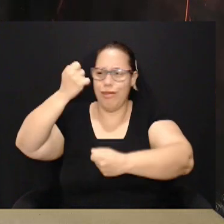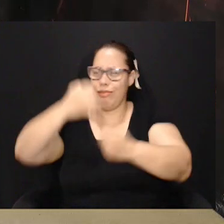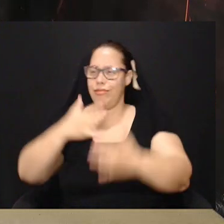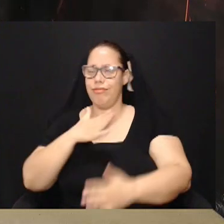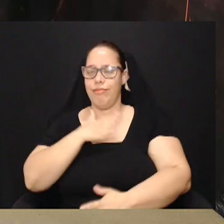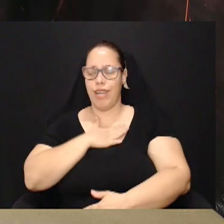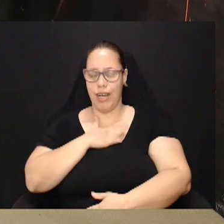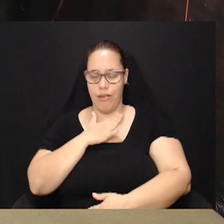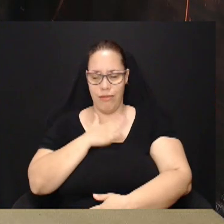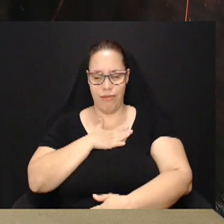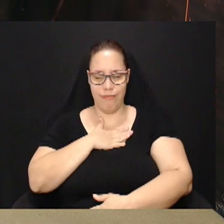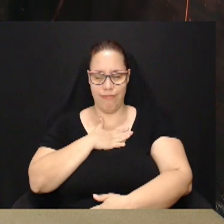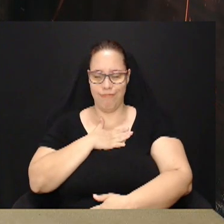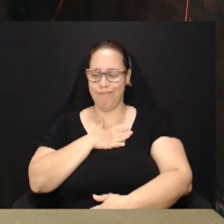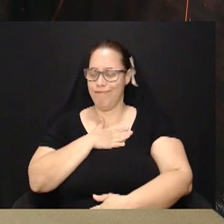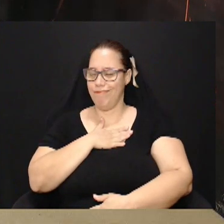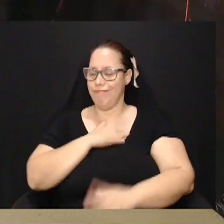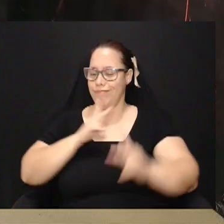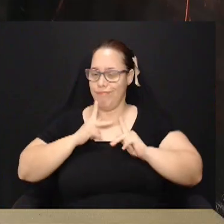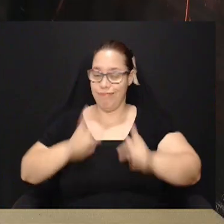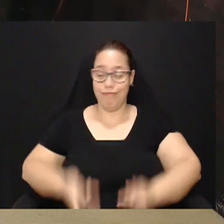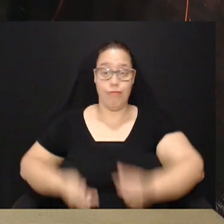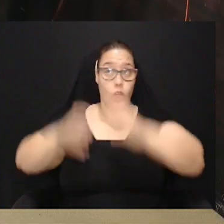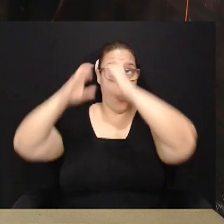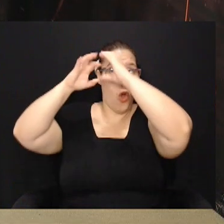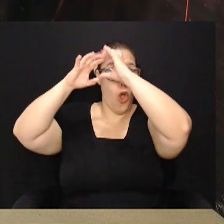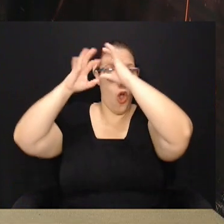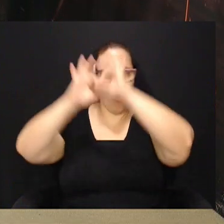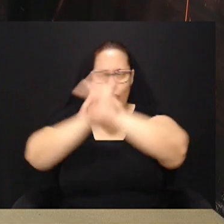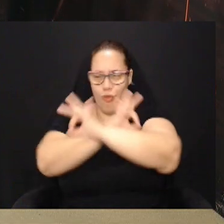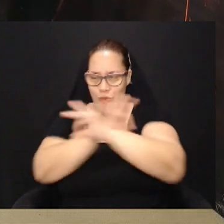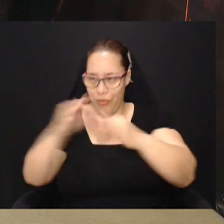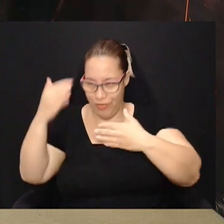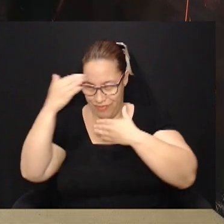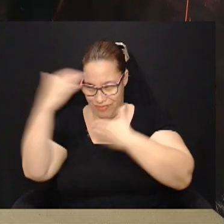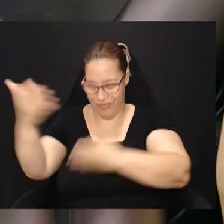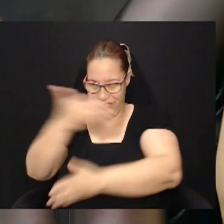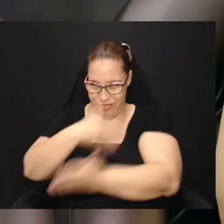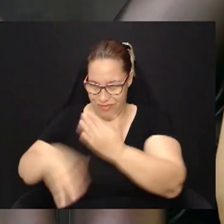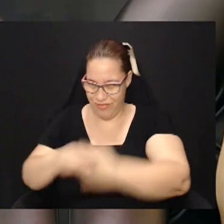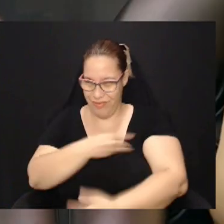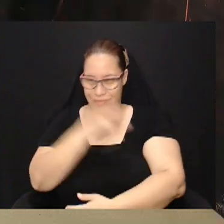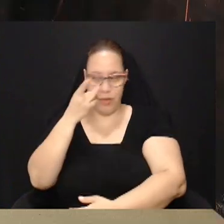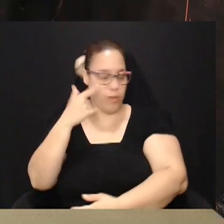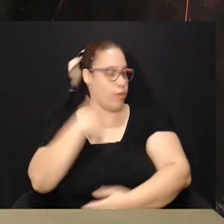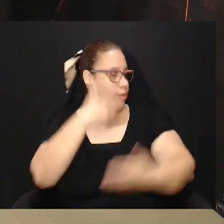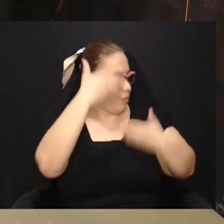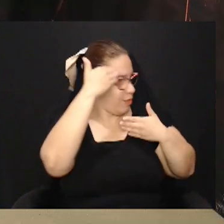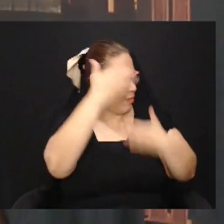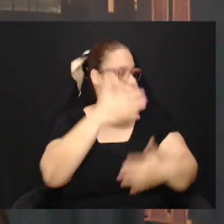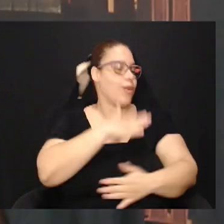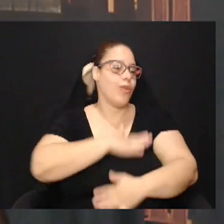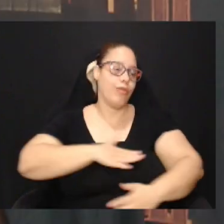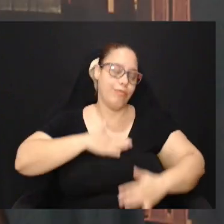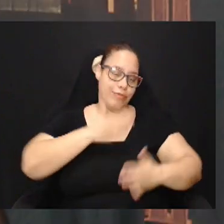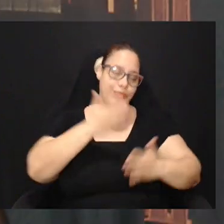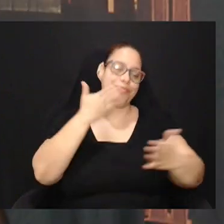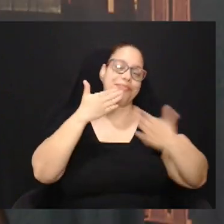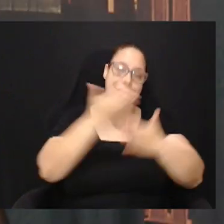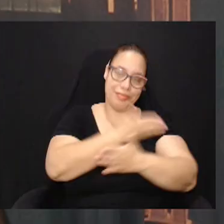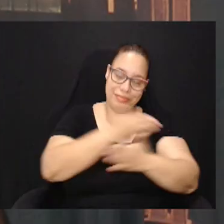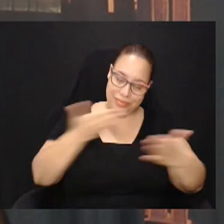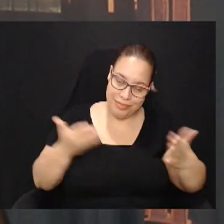O ser humano, nosso cérebro, nosso corpo é fantástico. Obrigada pela sua presença, viu? Eu que agradeço. Foi muito gostoso conversar com vocês.